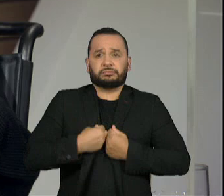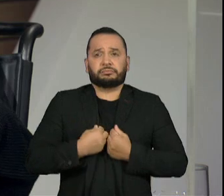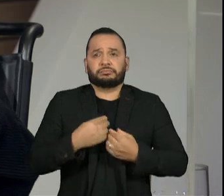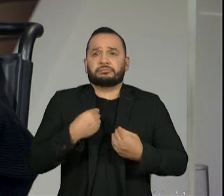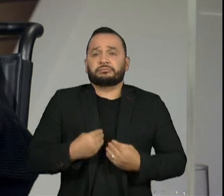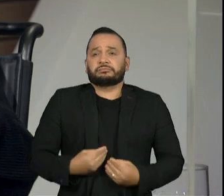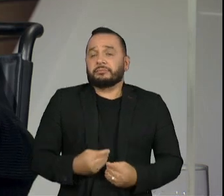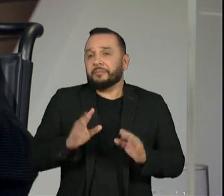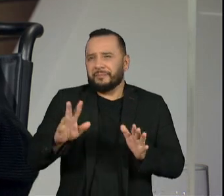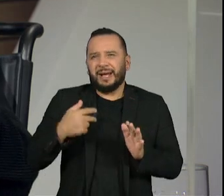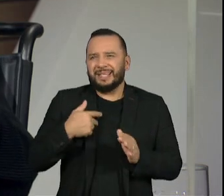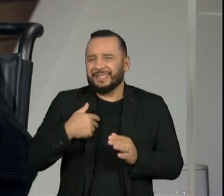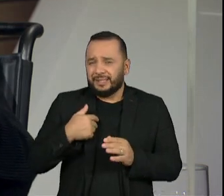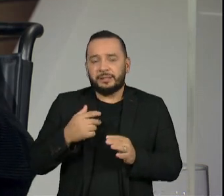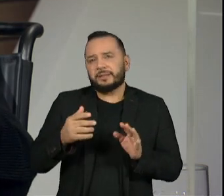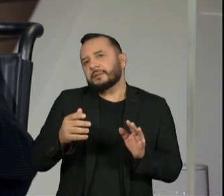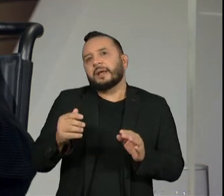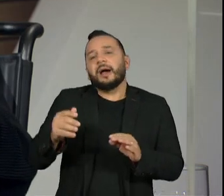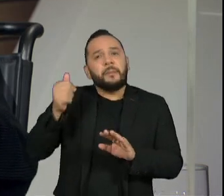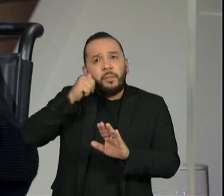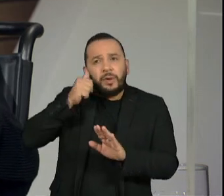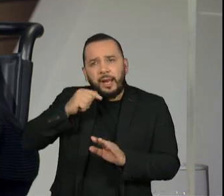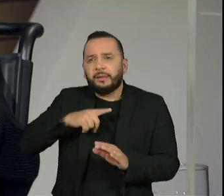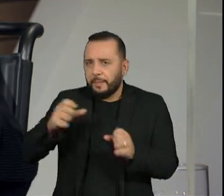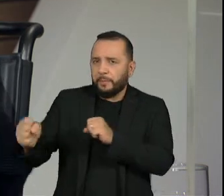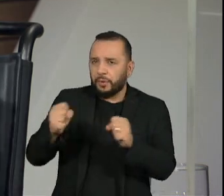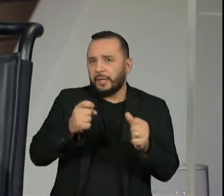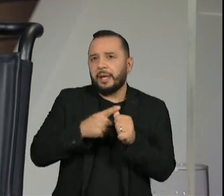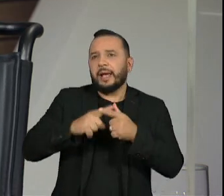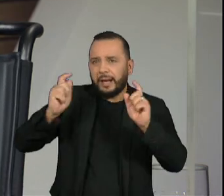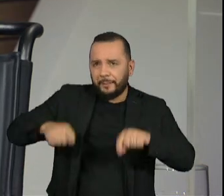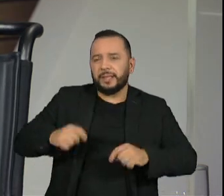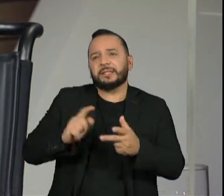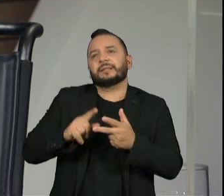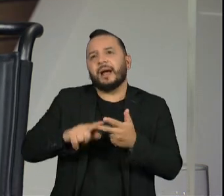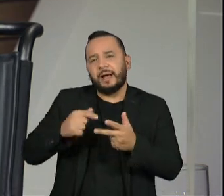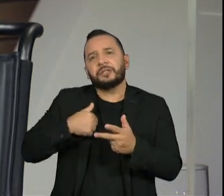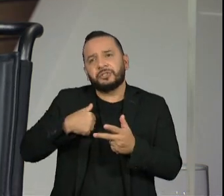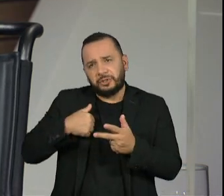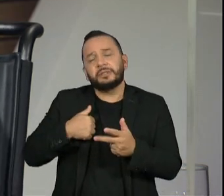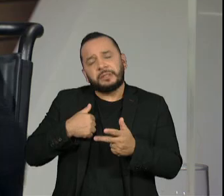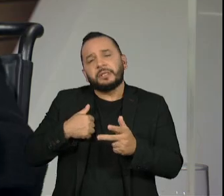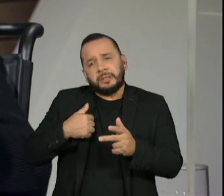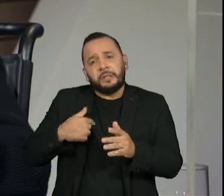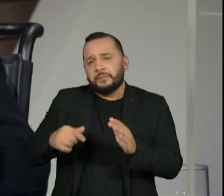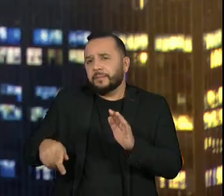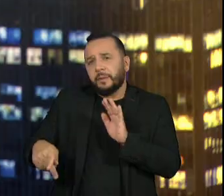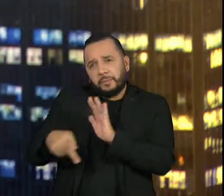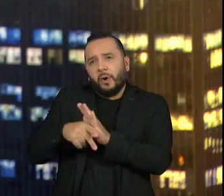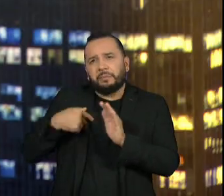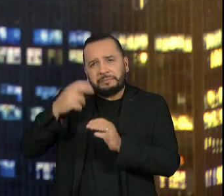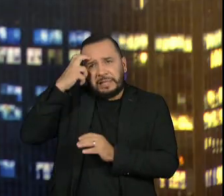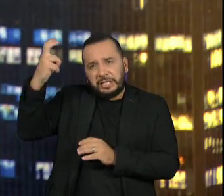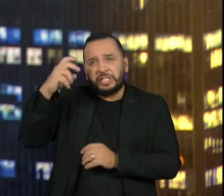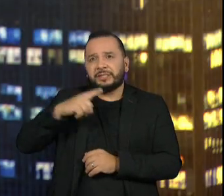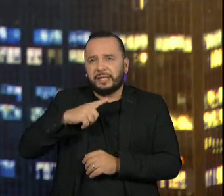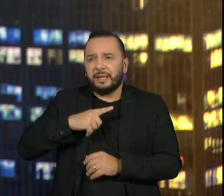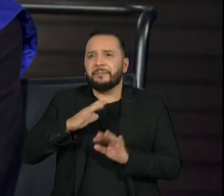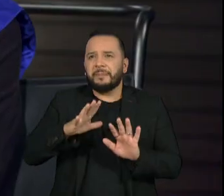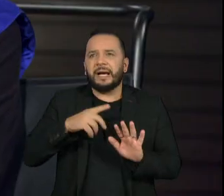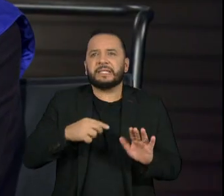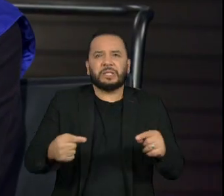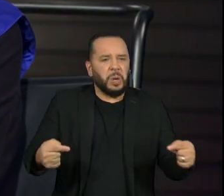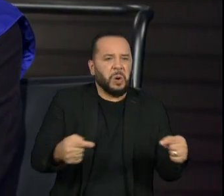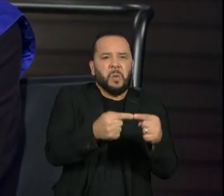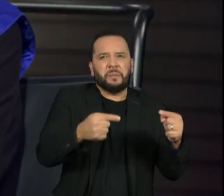equiparação entre poder, competência, pertencimento ao mundo do trabalho com um código que é associado à masculinidade. Mas sabe o que eu acho? Que